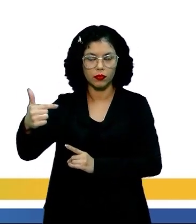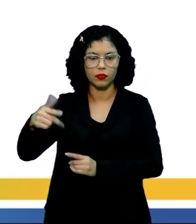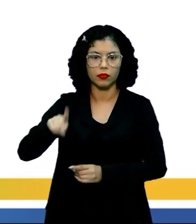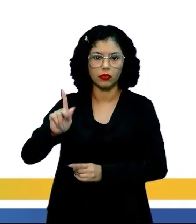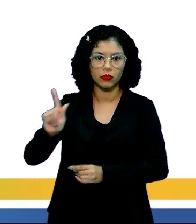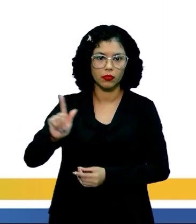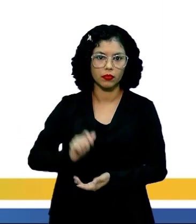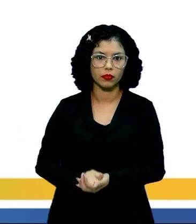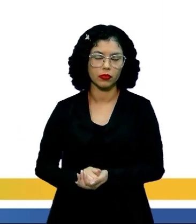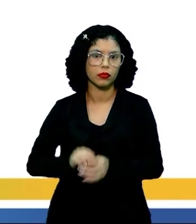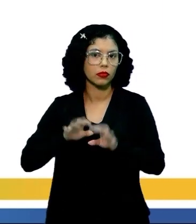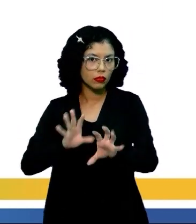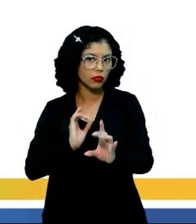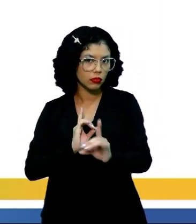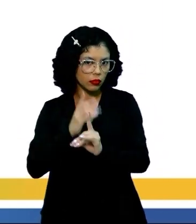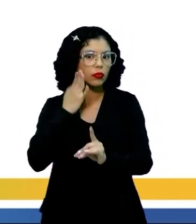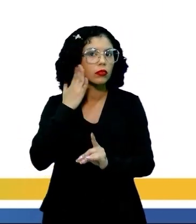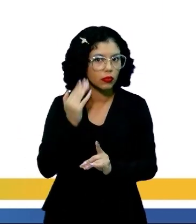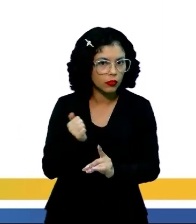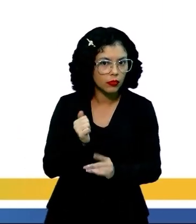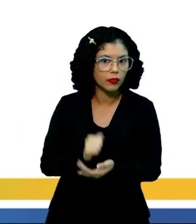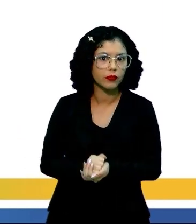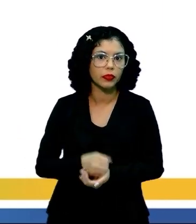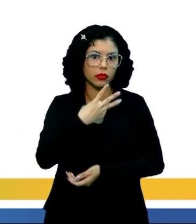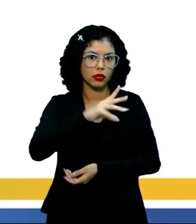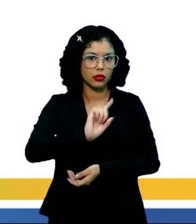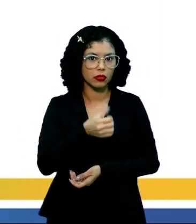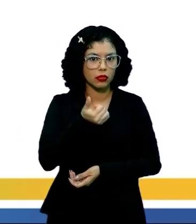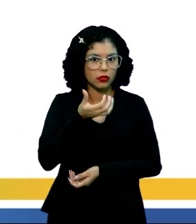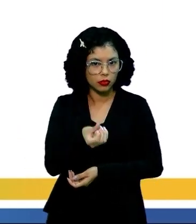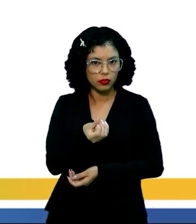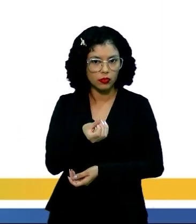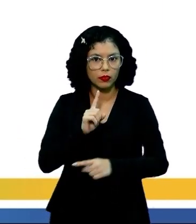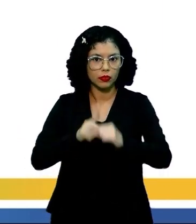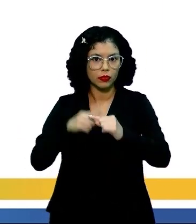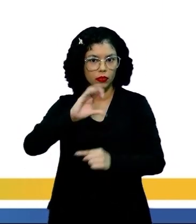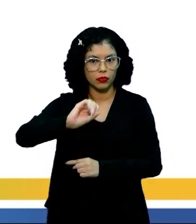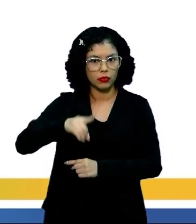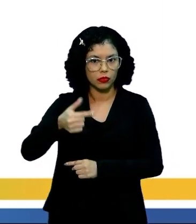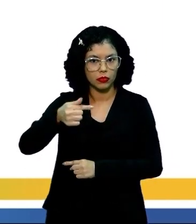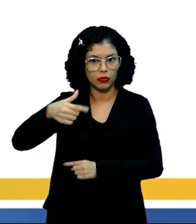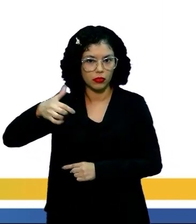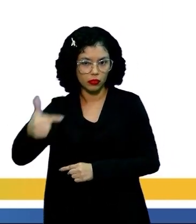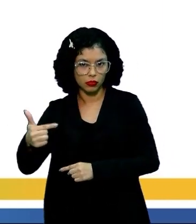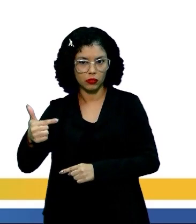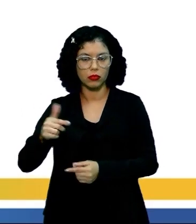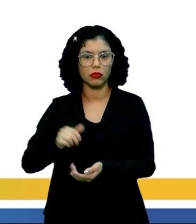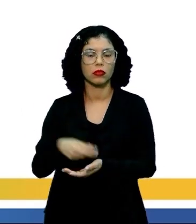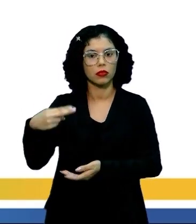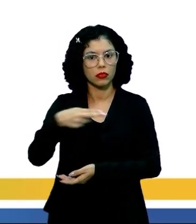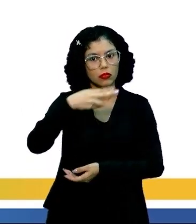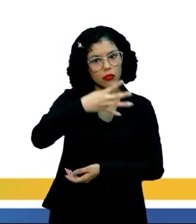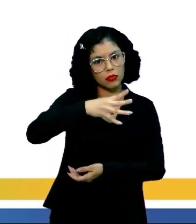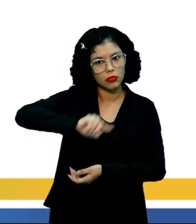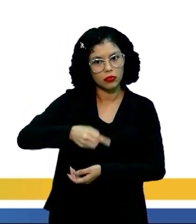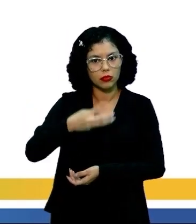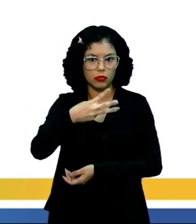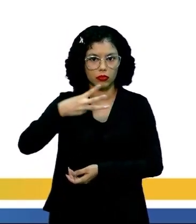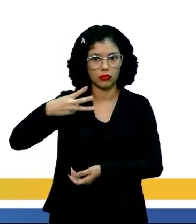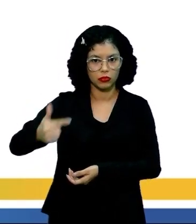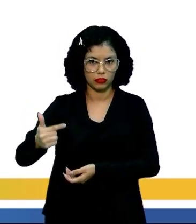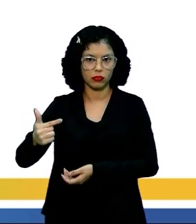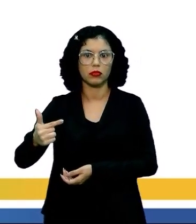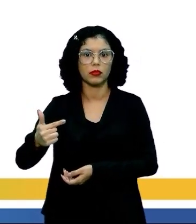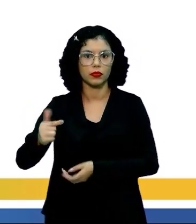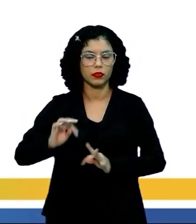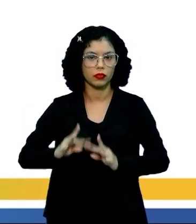quilos, tá? Então, eu tinha 3,6 quilos mais 0,72, vamos encontrar